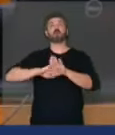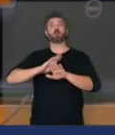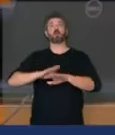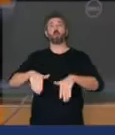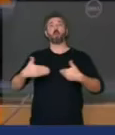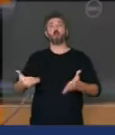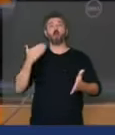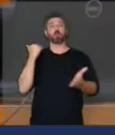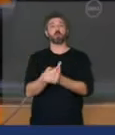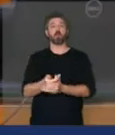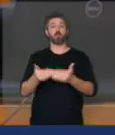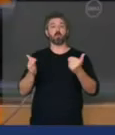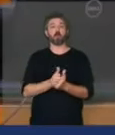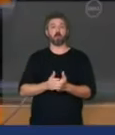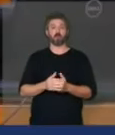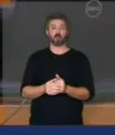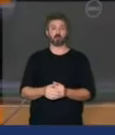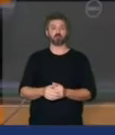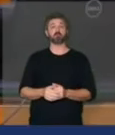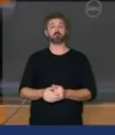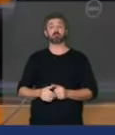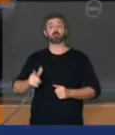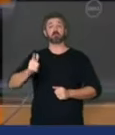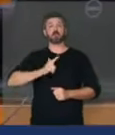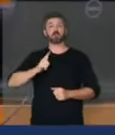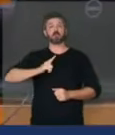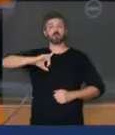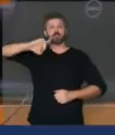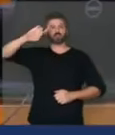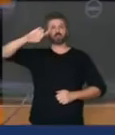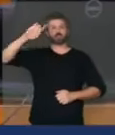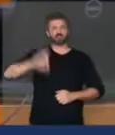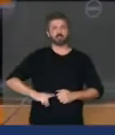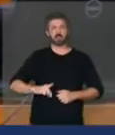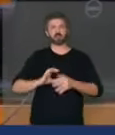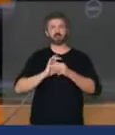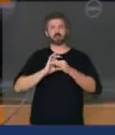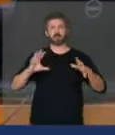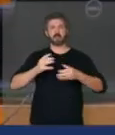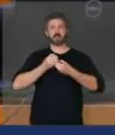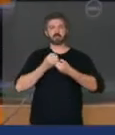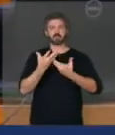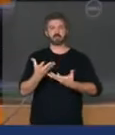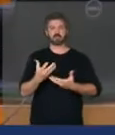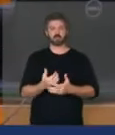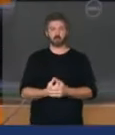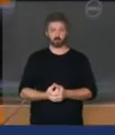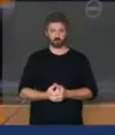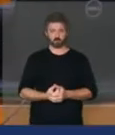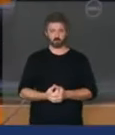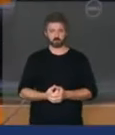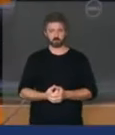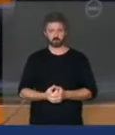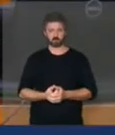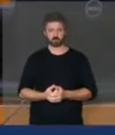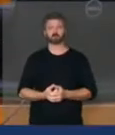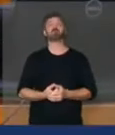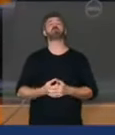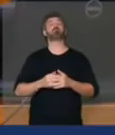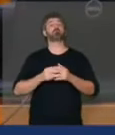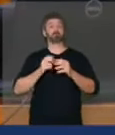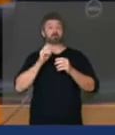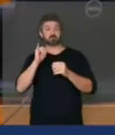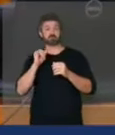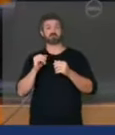for, deve gozar da mais ampla liberdade de expressão. Ainda que parcela